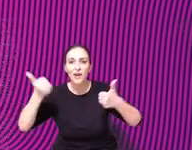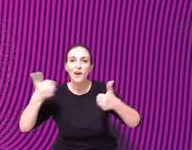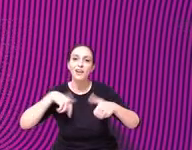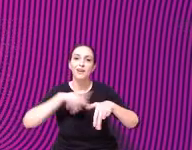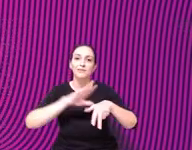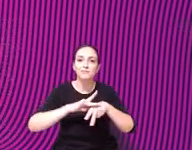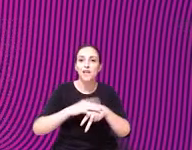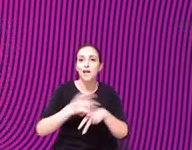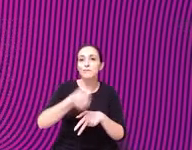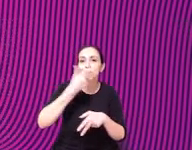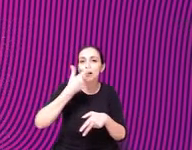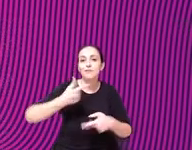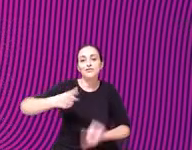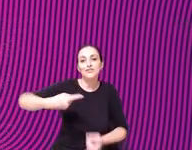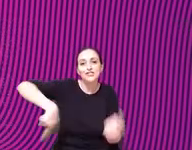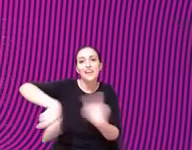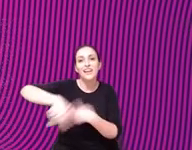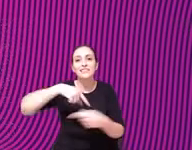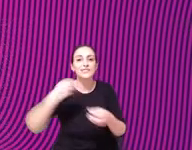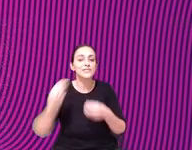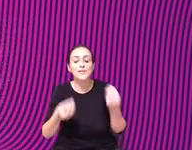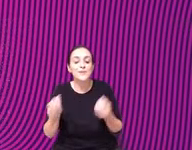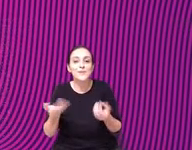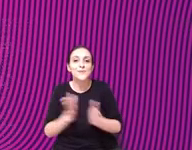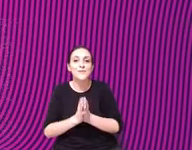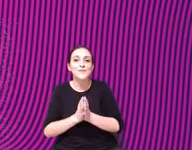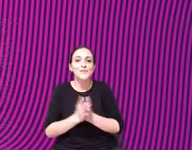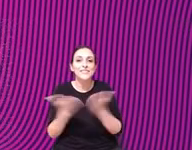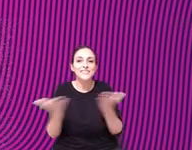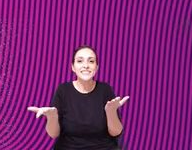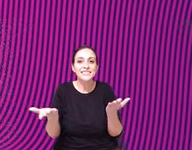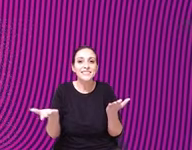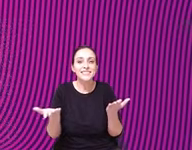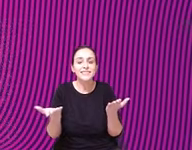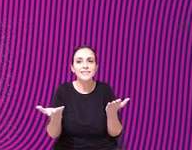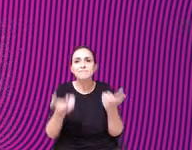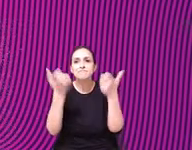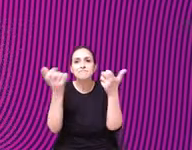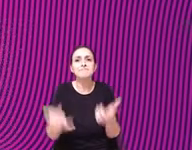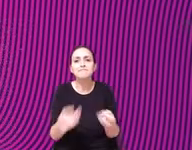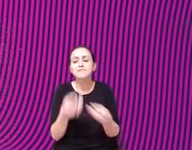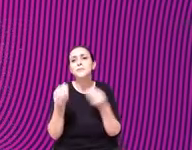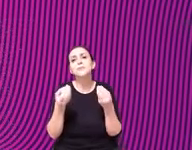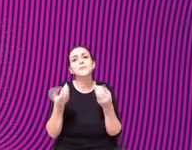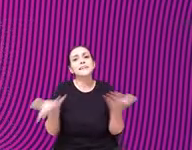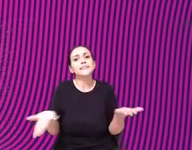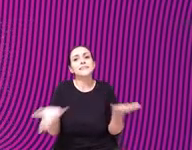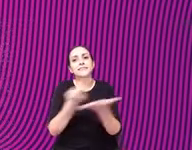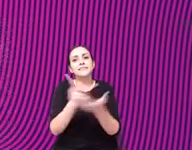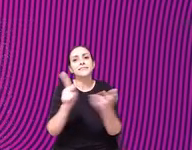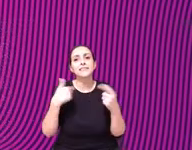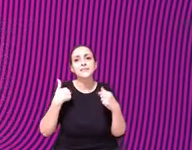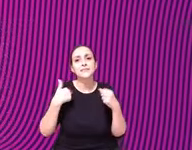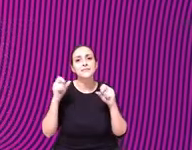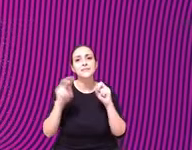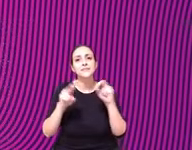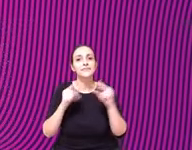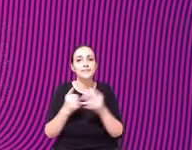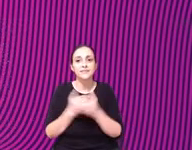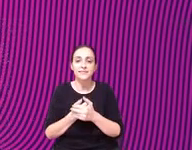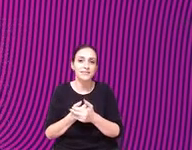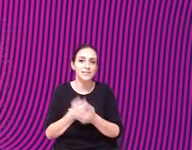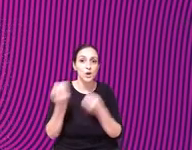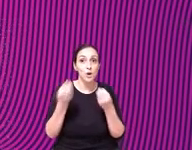melhor diálise? Por favor, me digam o que vocês veem como